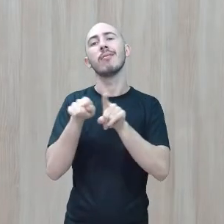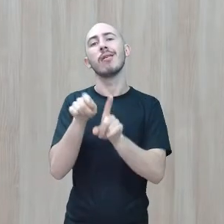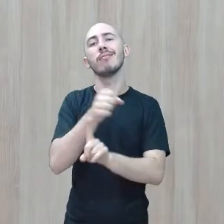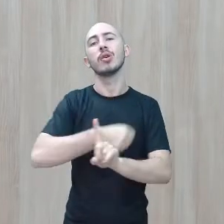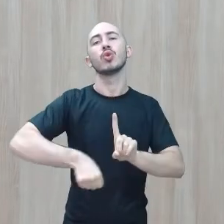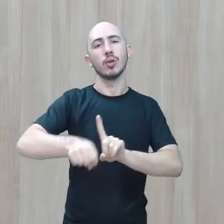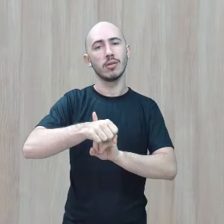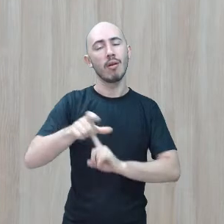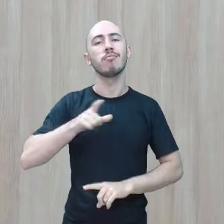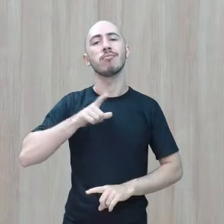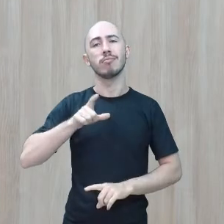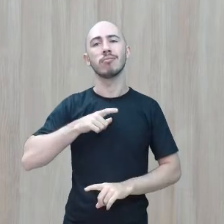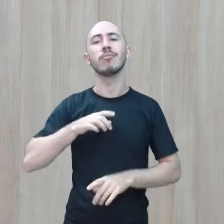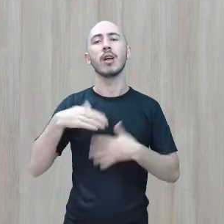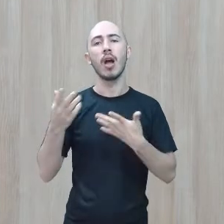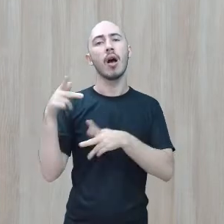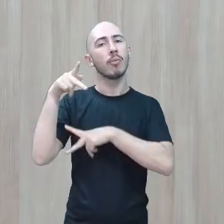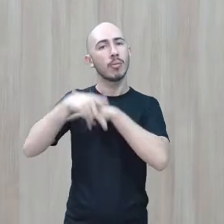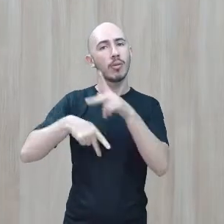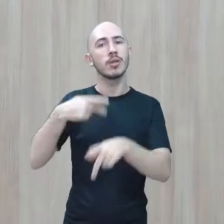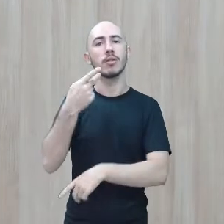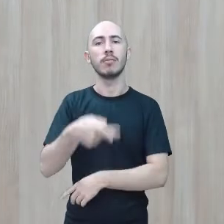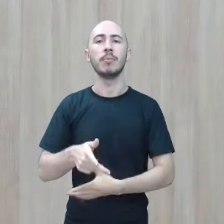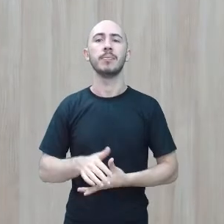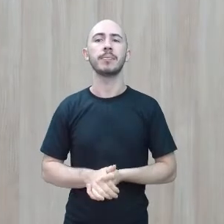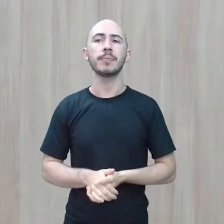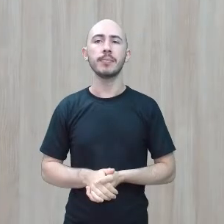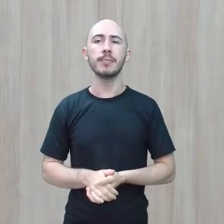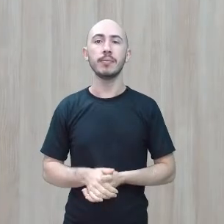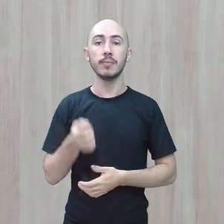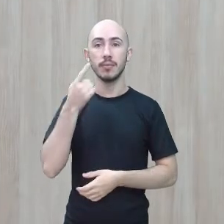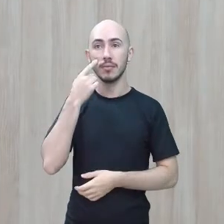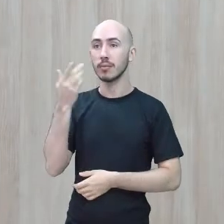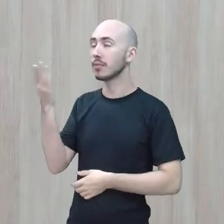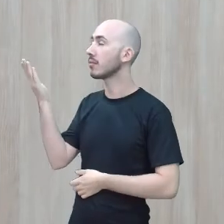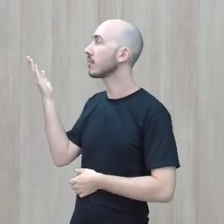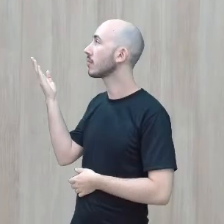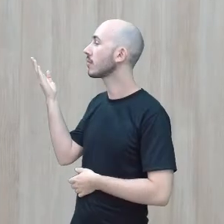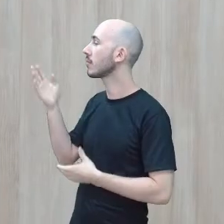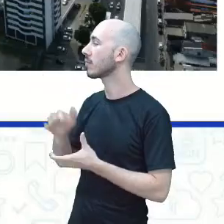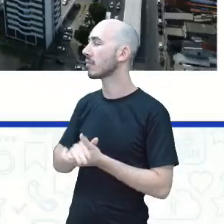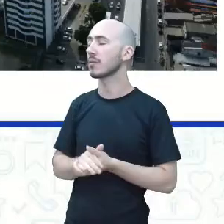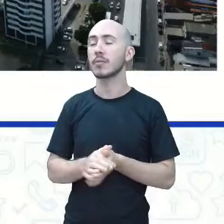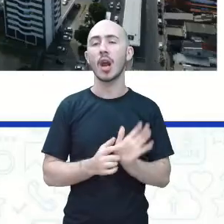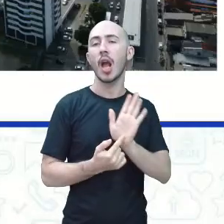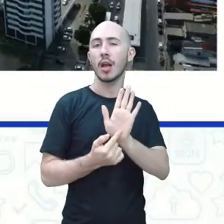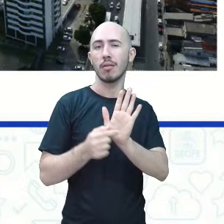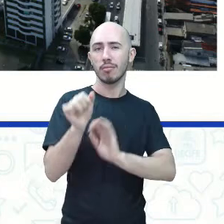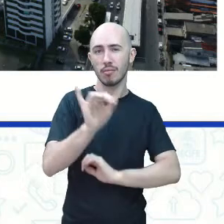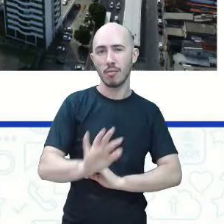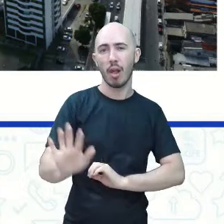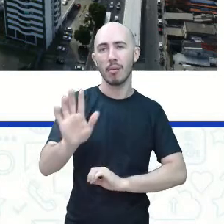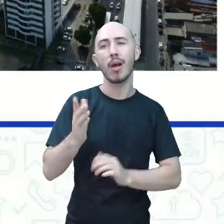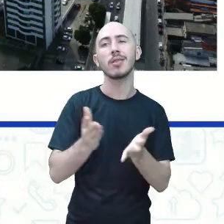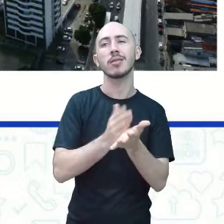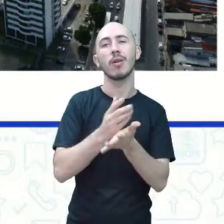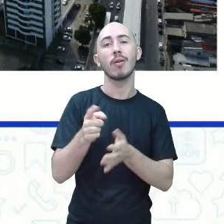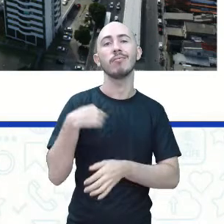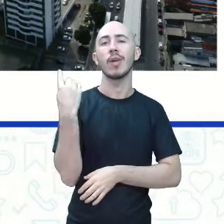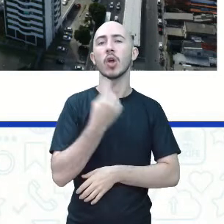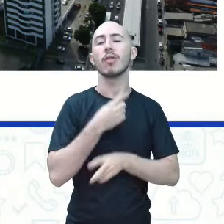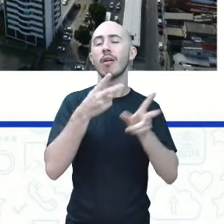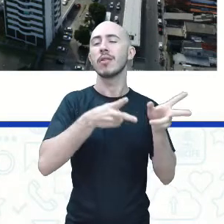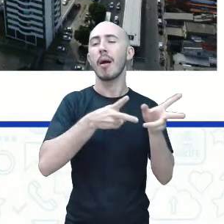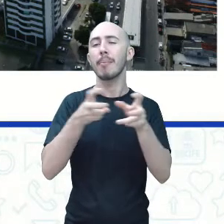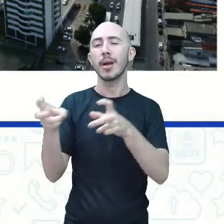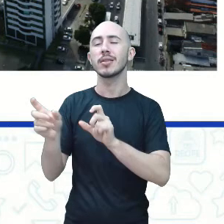para a nossa população local. Aqui eu trago também umas imagens, né, para a gente observar